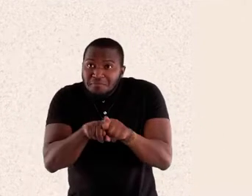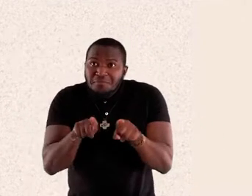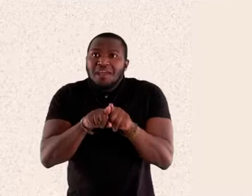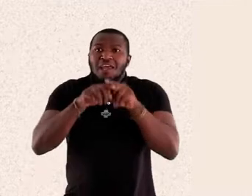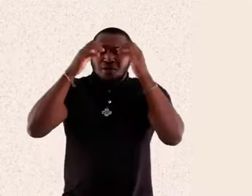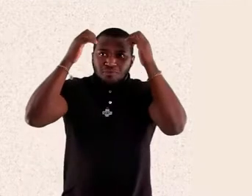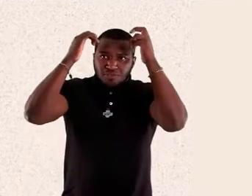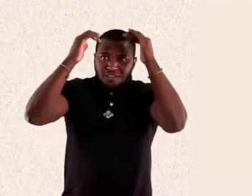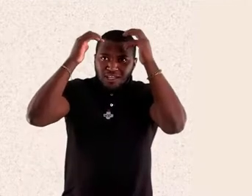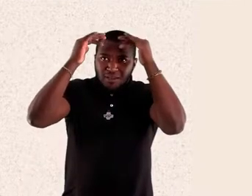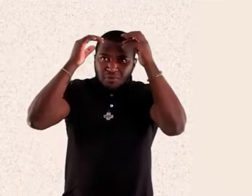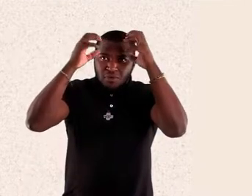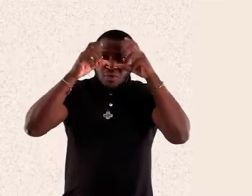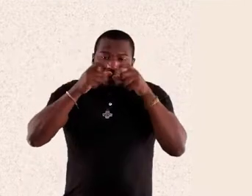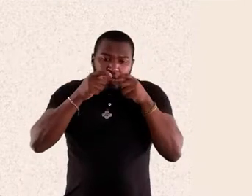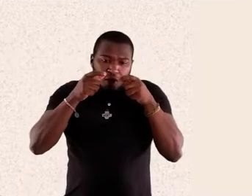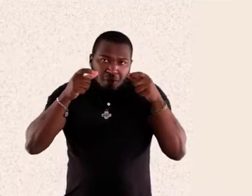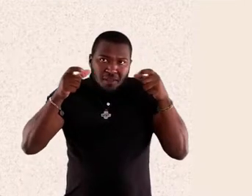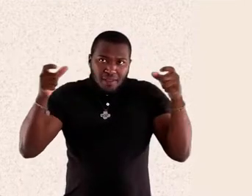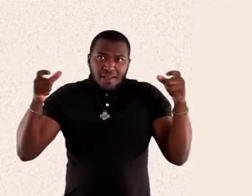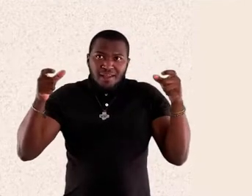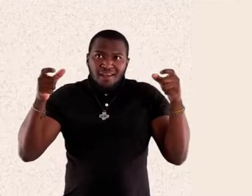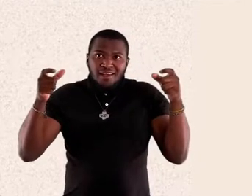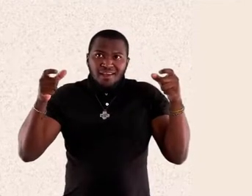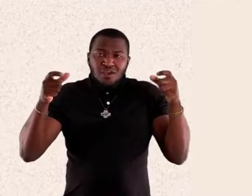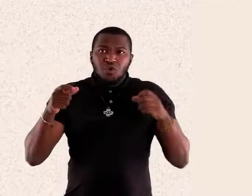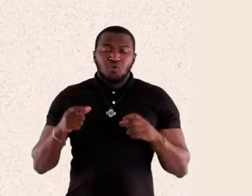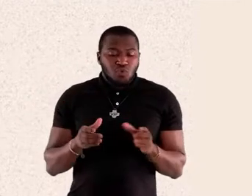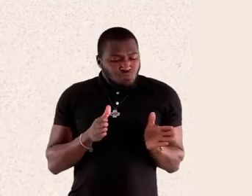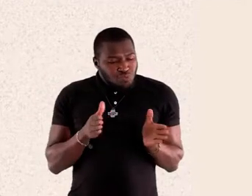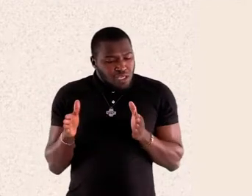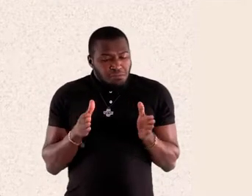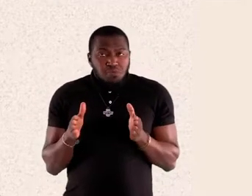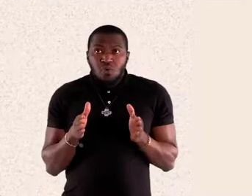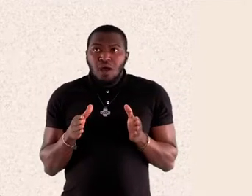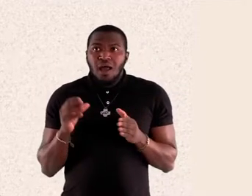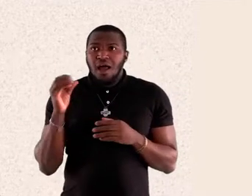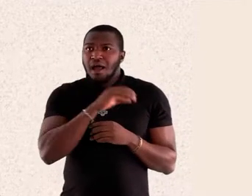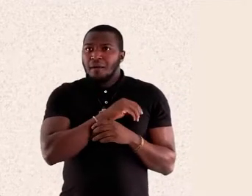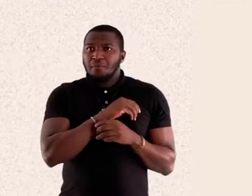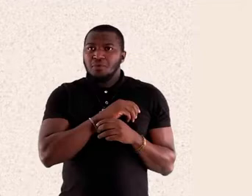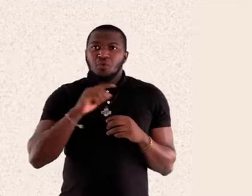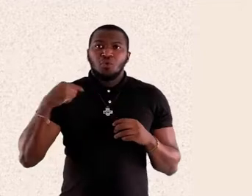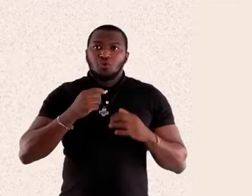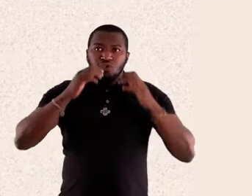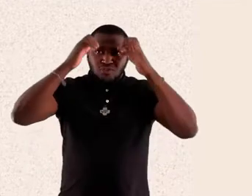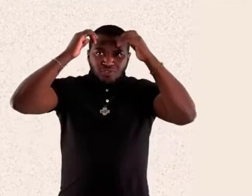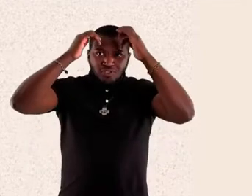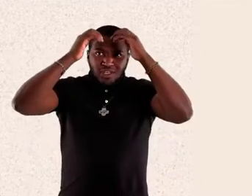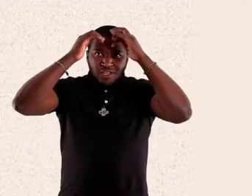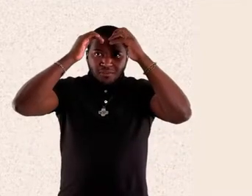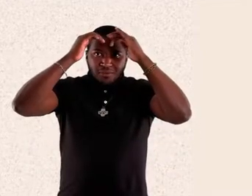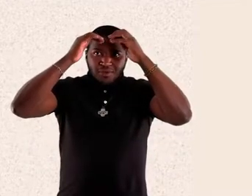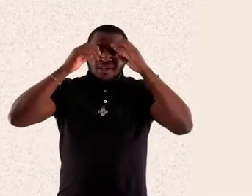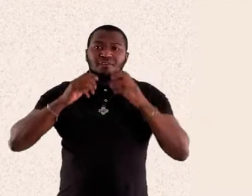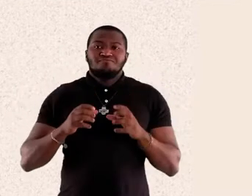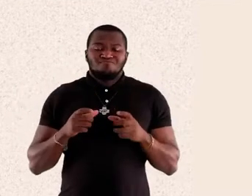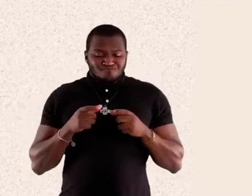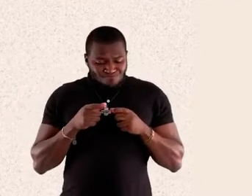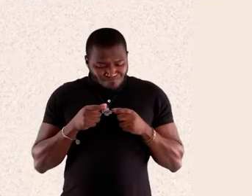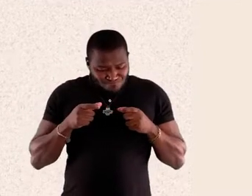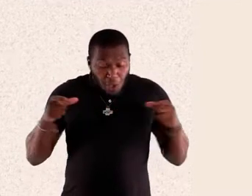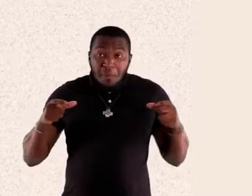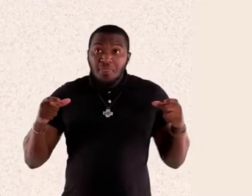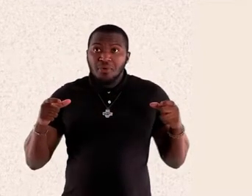período muito curto de tempo o nosso cérebro cresceu muito Oi e aí a gente